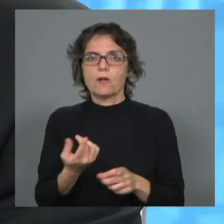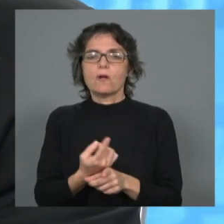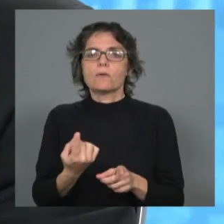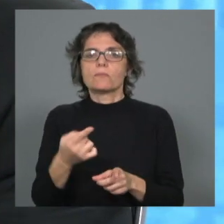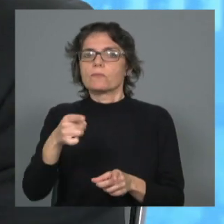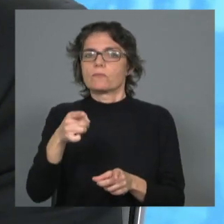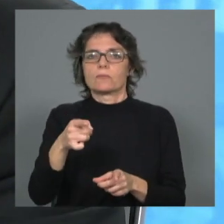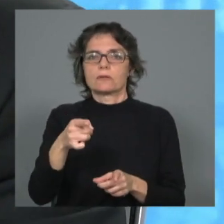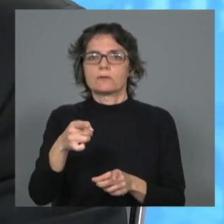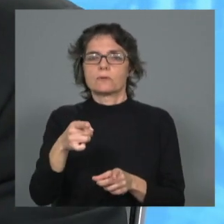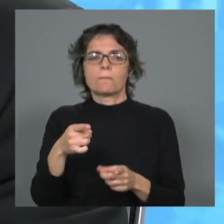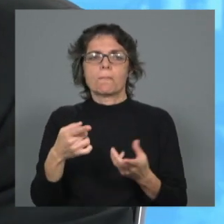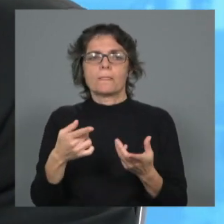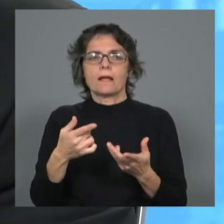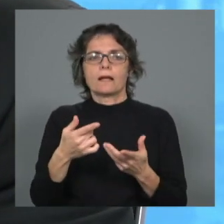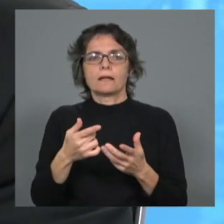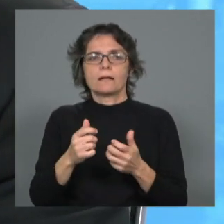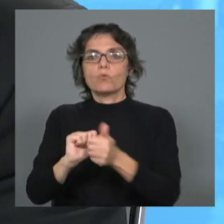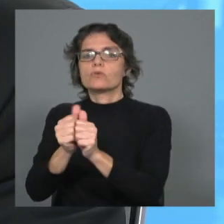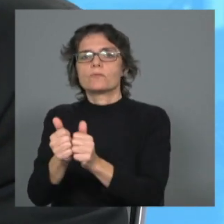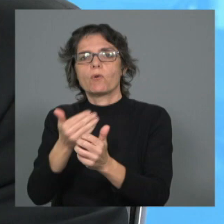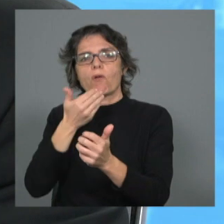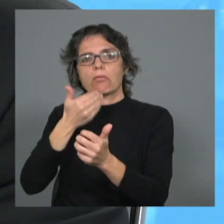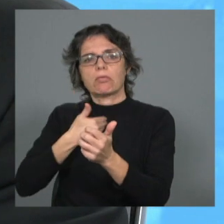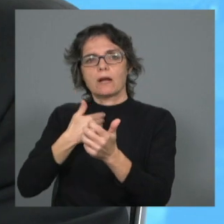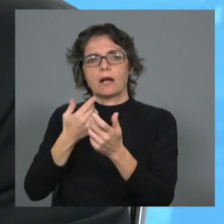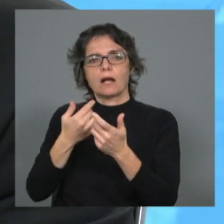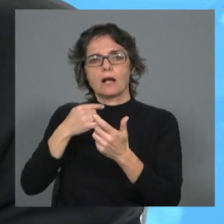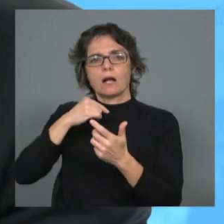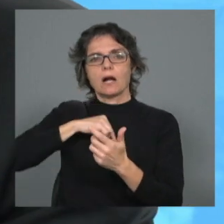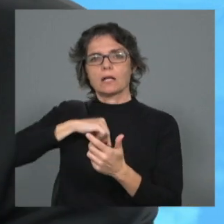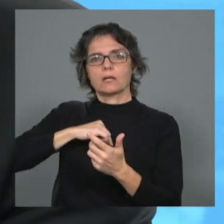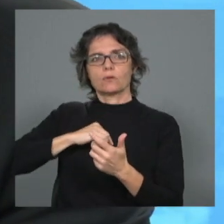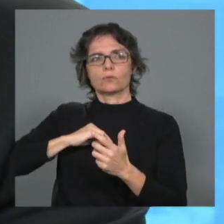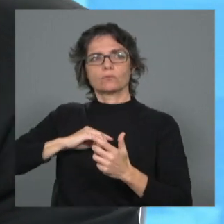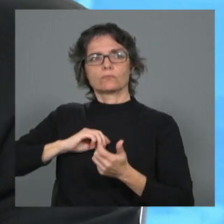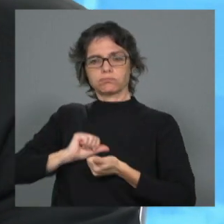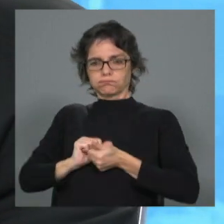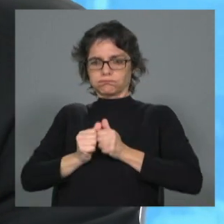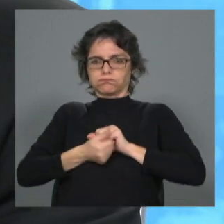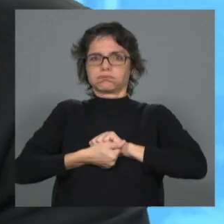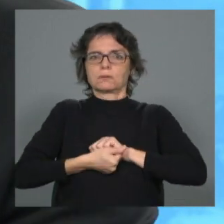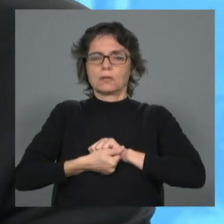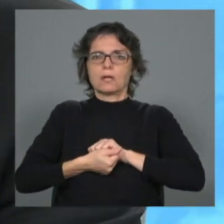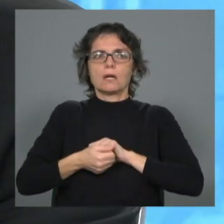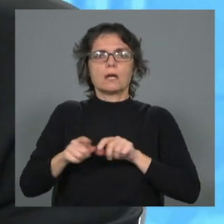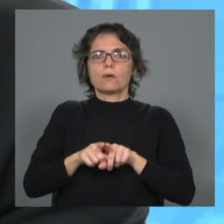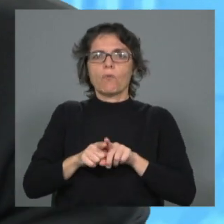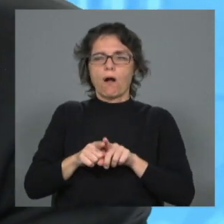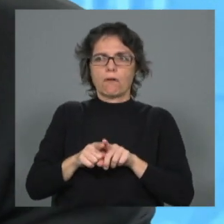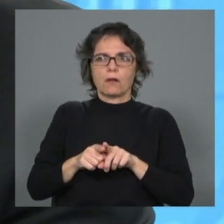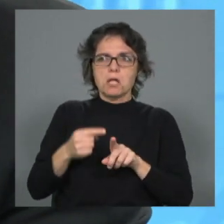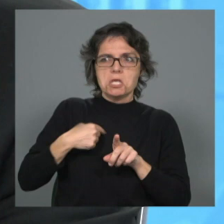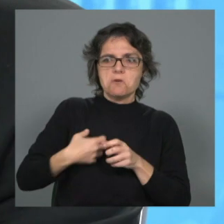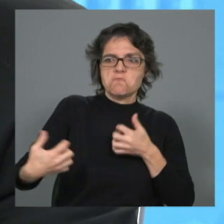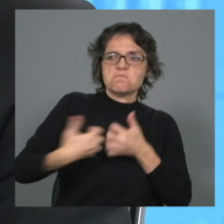a uma dimensão mais primitiva do ser humano, a uma dimensão tribal, digamos assim, não é? E no fundo, esta relação de eu contra os outros,